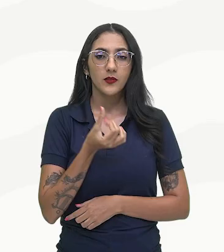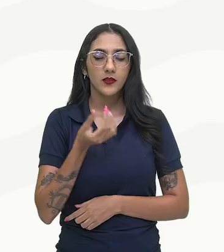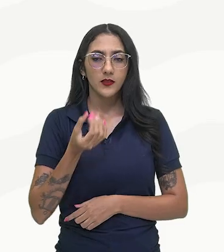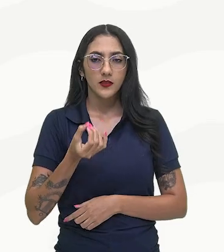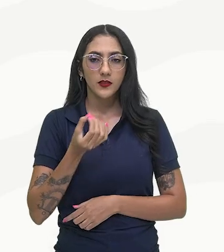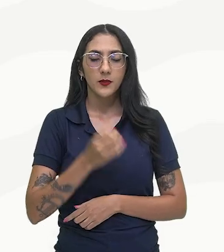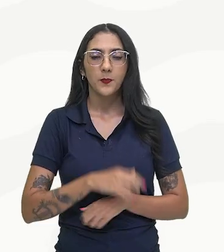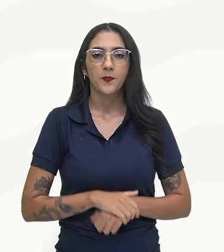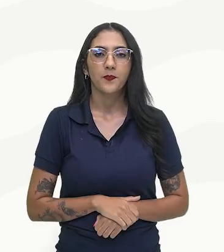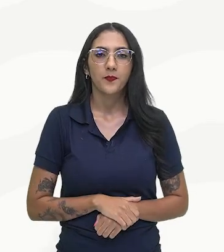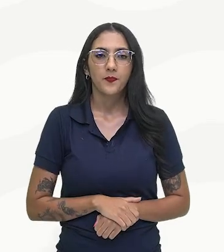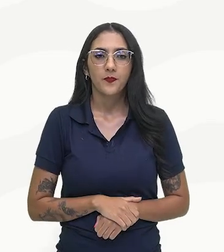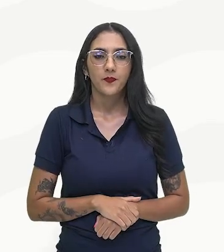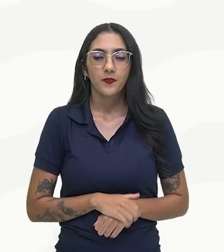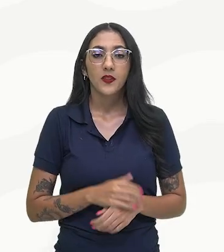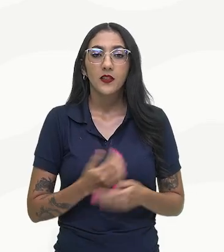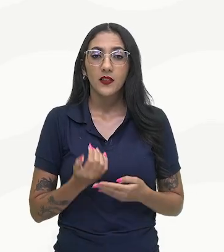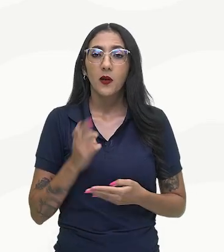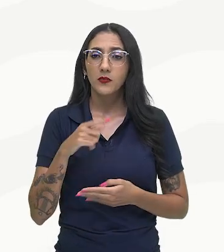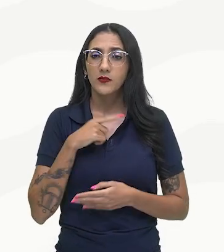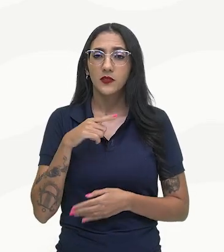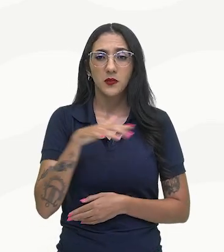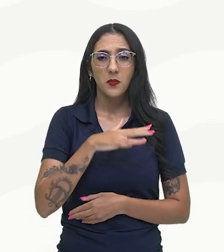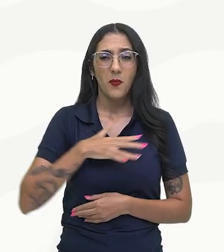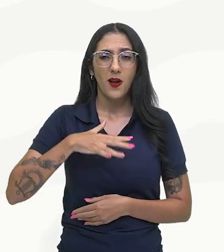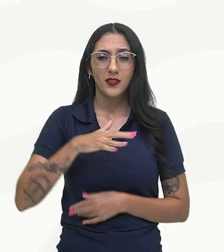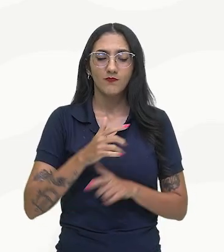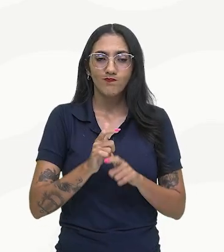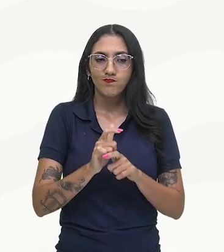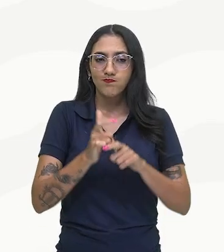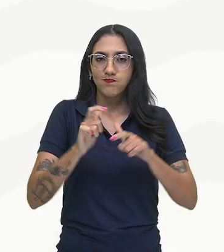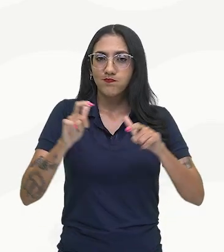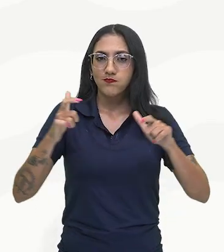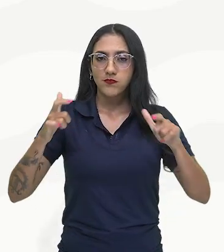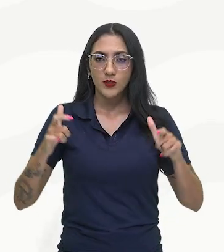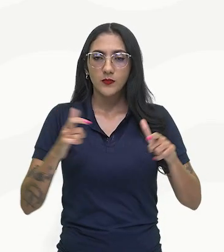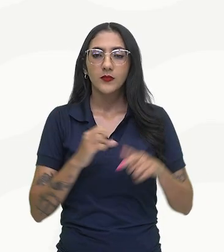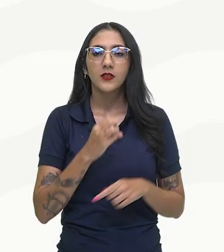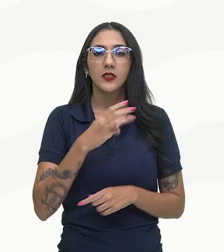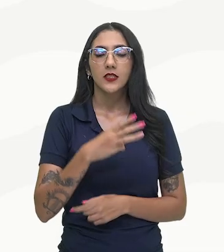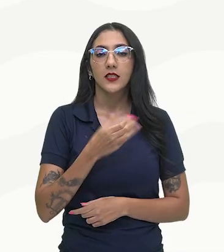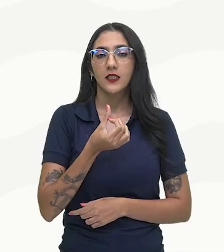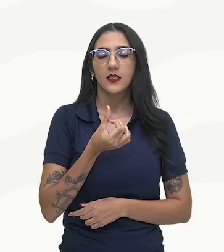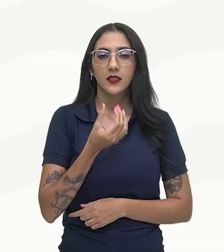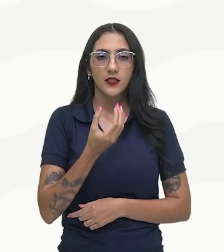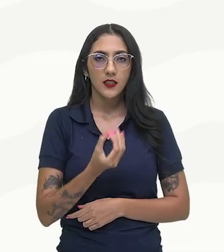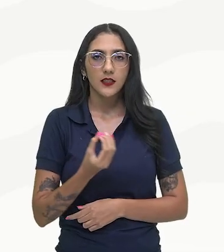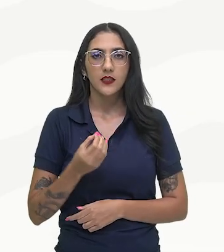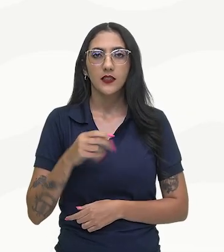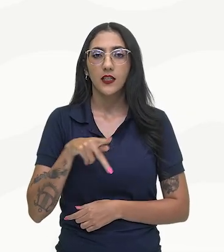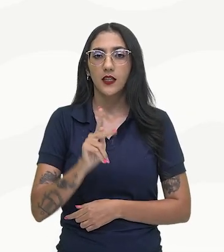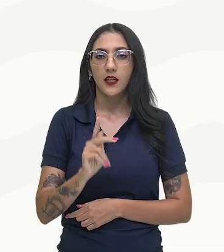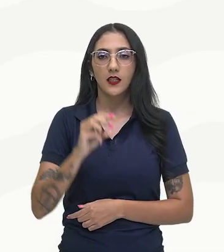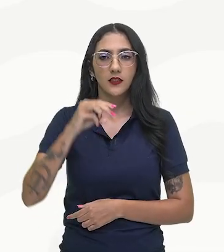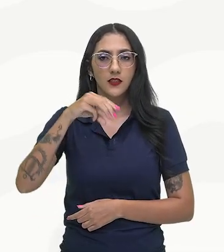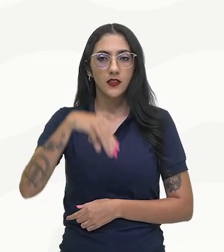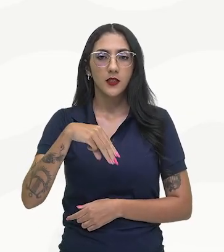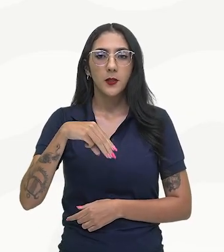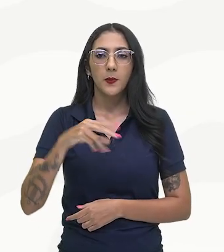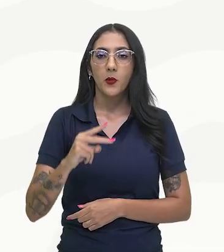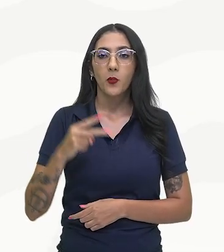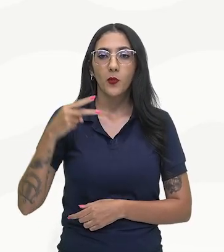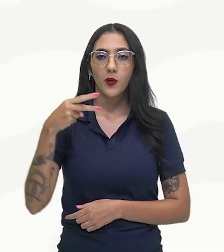360. Então, seria uma área enorme, né? De 360 quilômetros